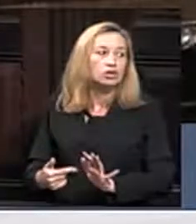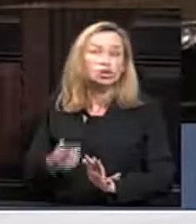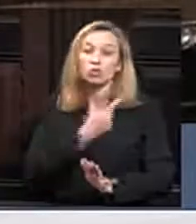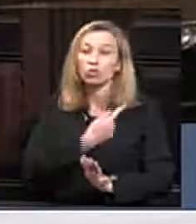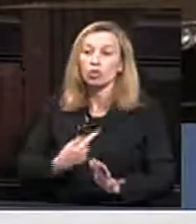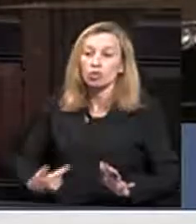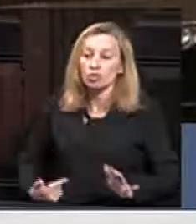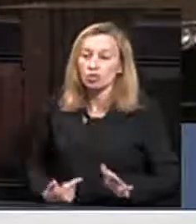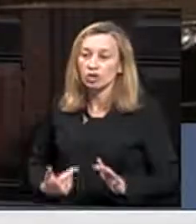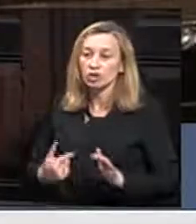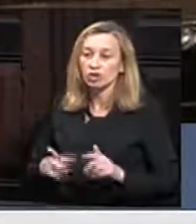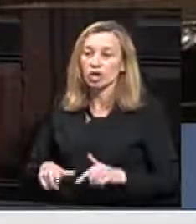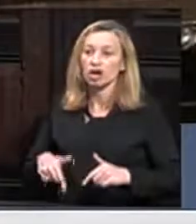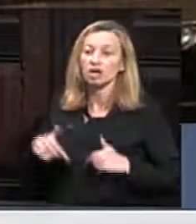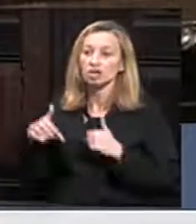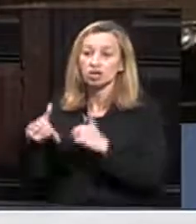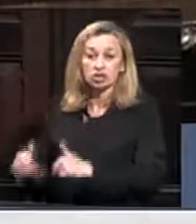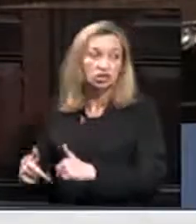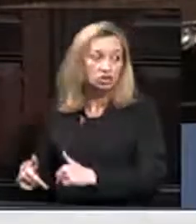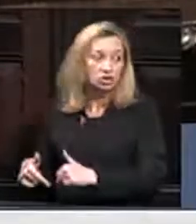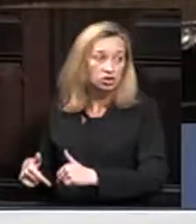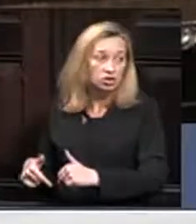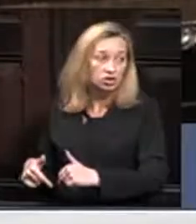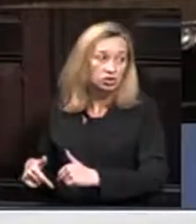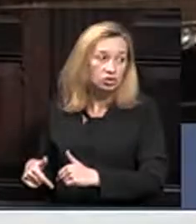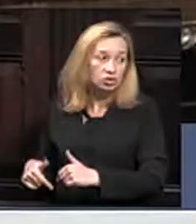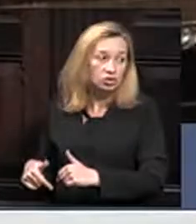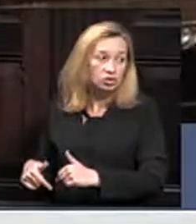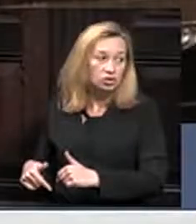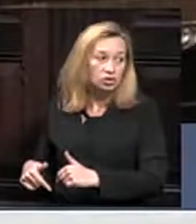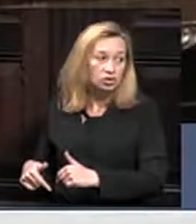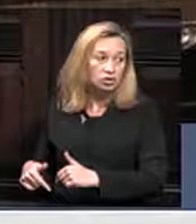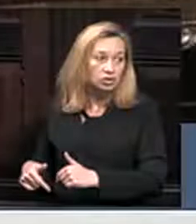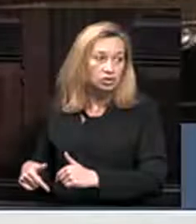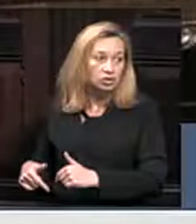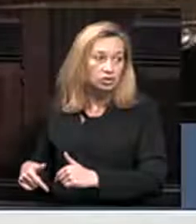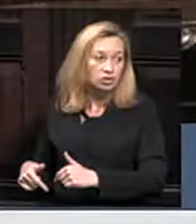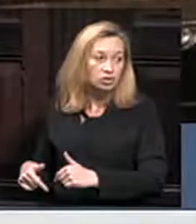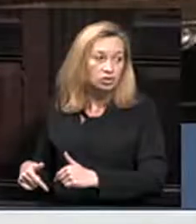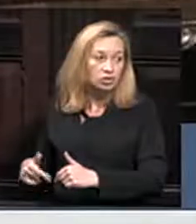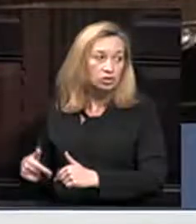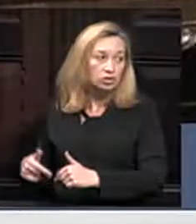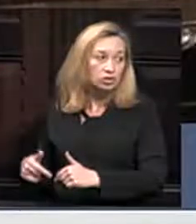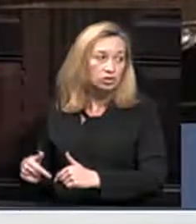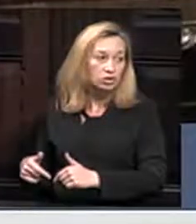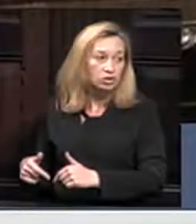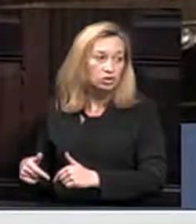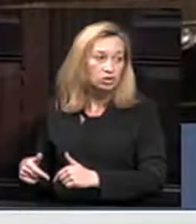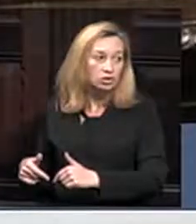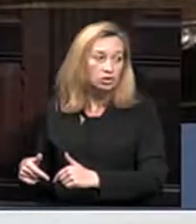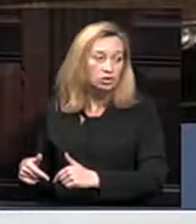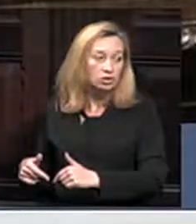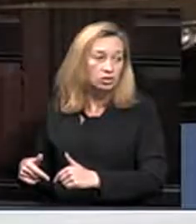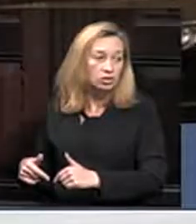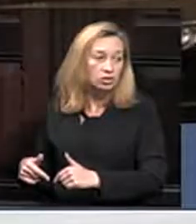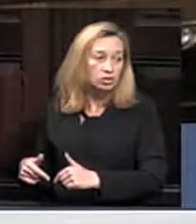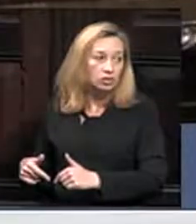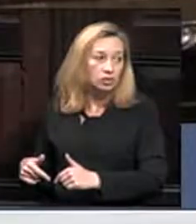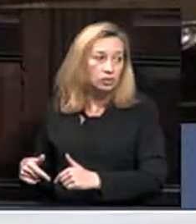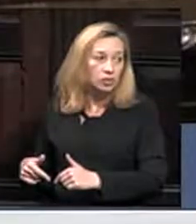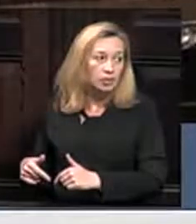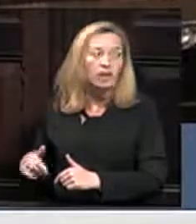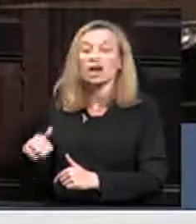um lado, com a apresentação do seu pacote de maldades, e mais adiante, entendendo que os royalties